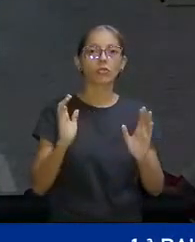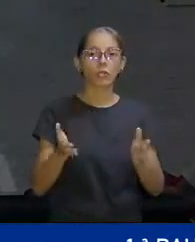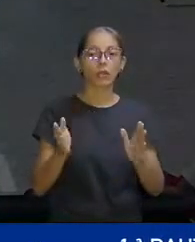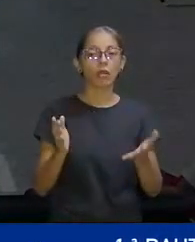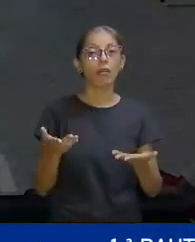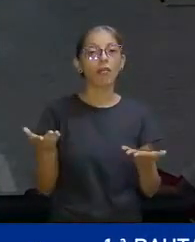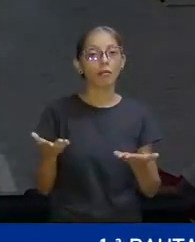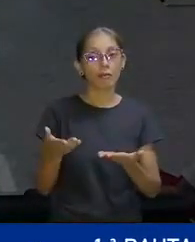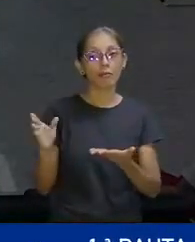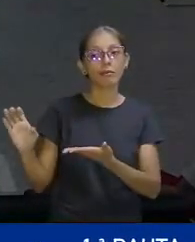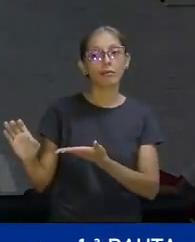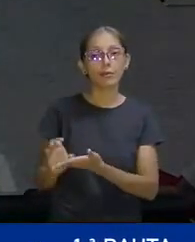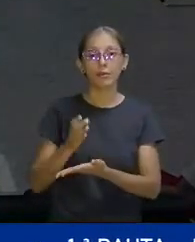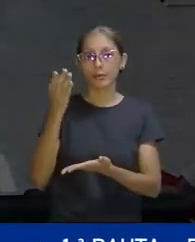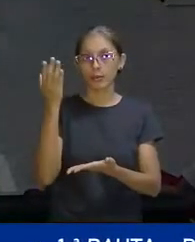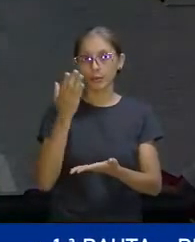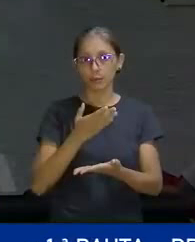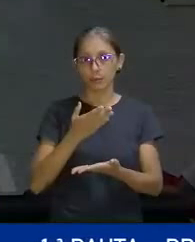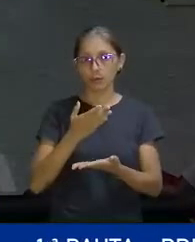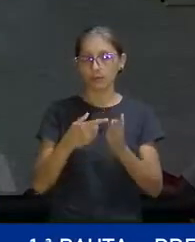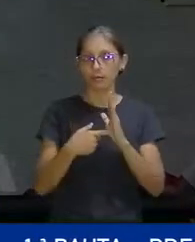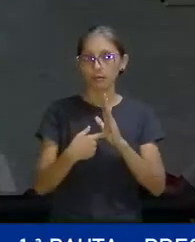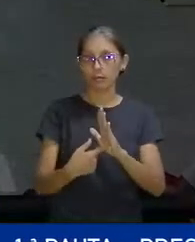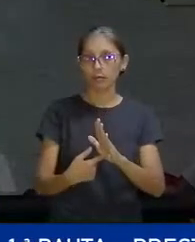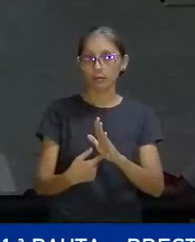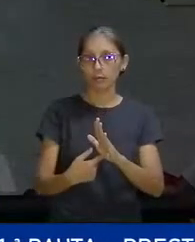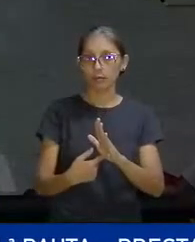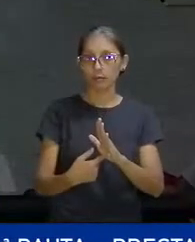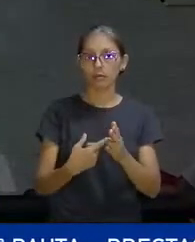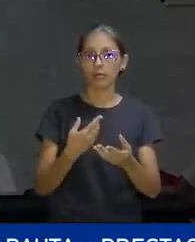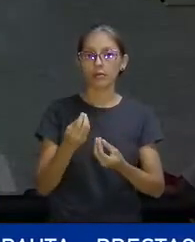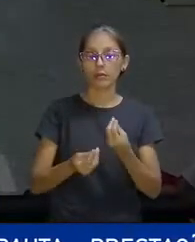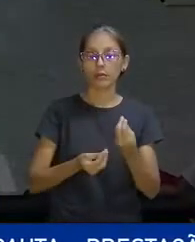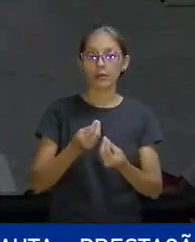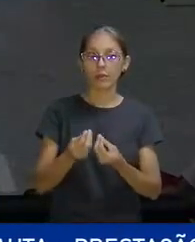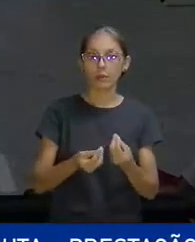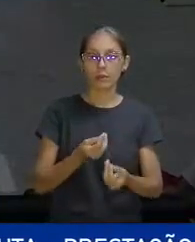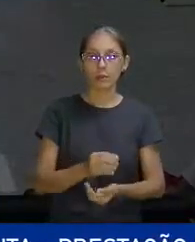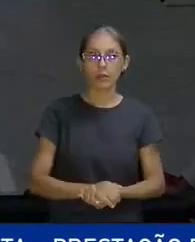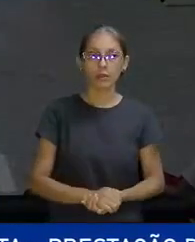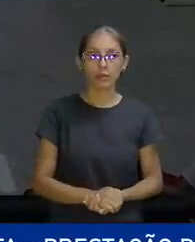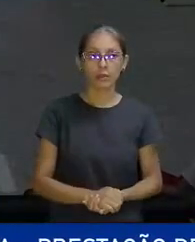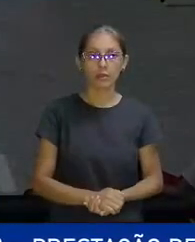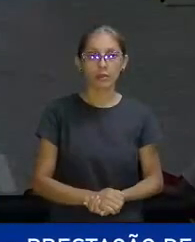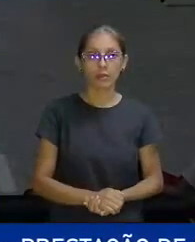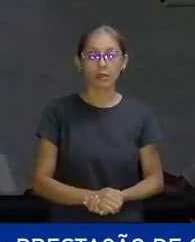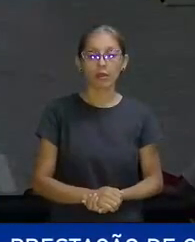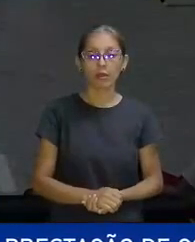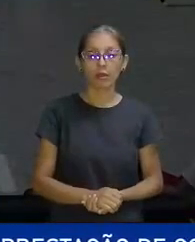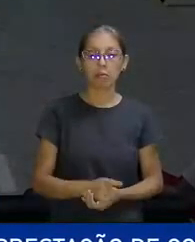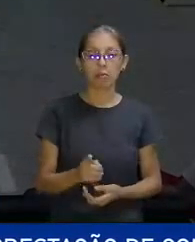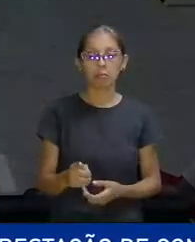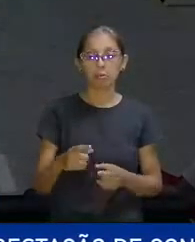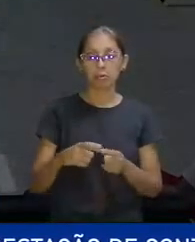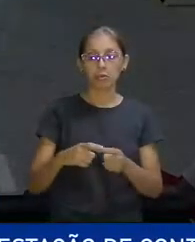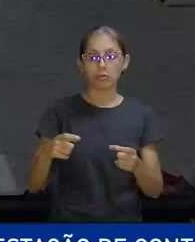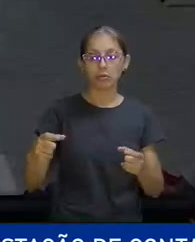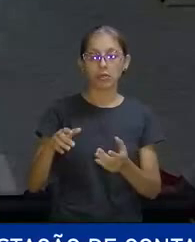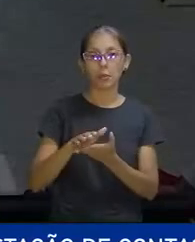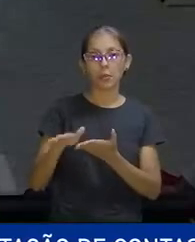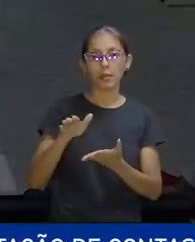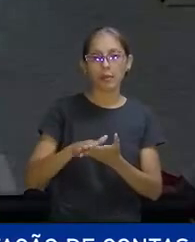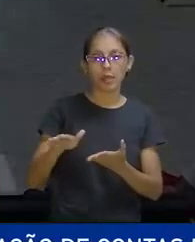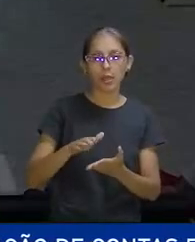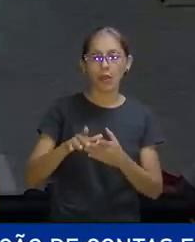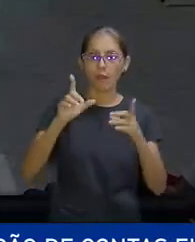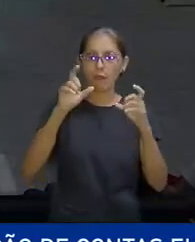uma situação que é bastante emblemática, que foi, inclusive, ressaltada pela doutora Sara, a quantidade de santinhos, num universo aí